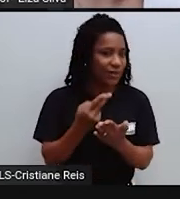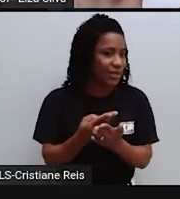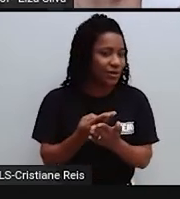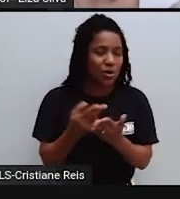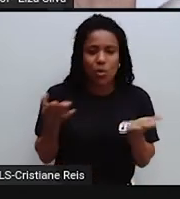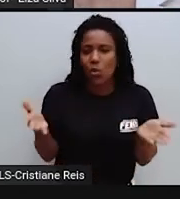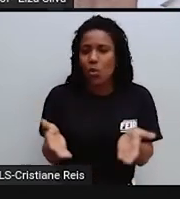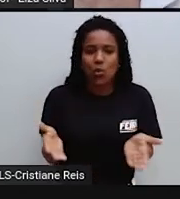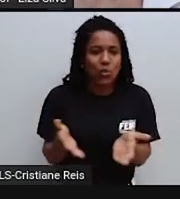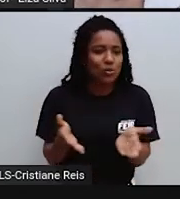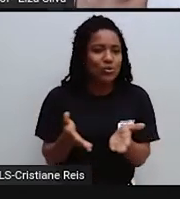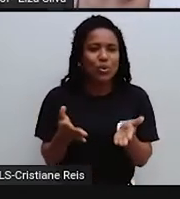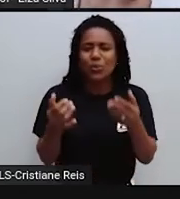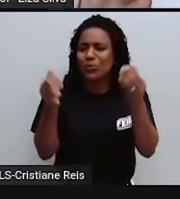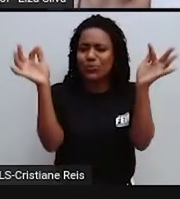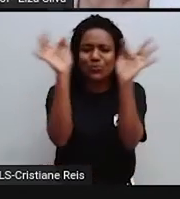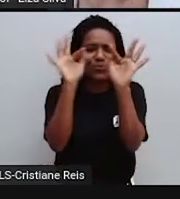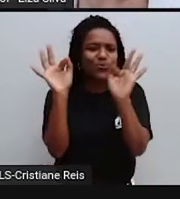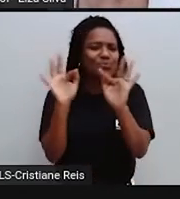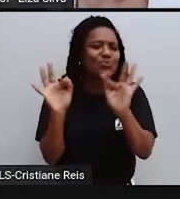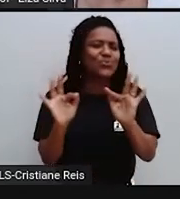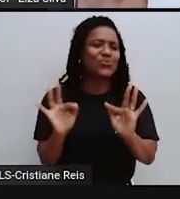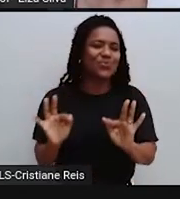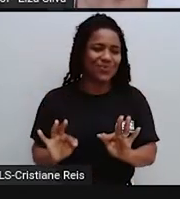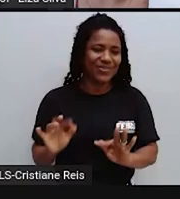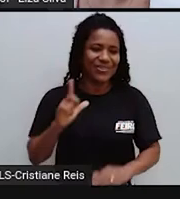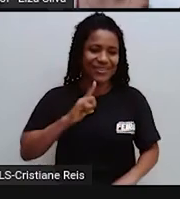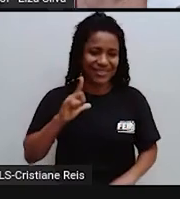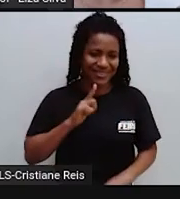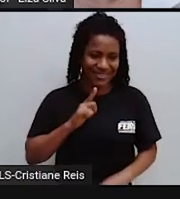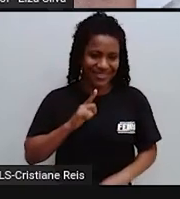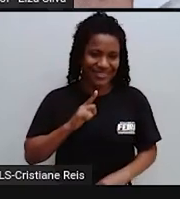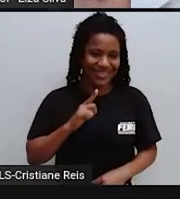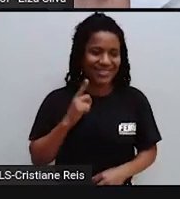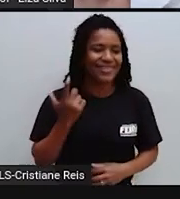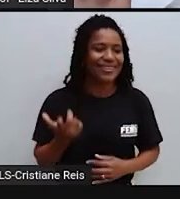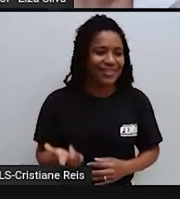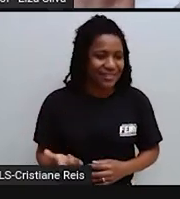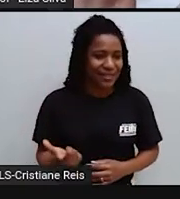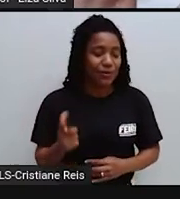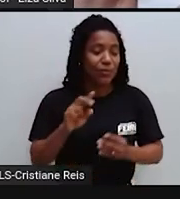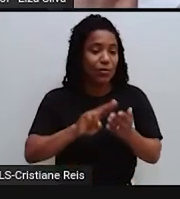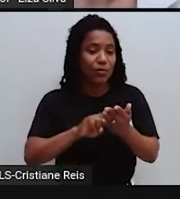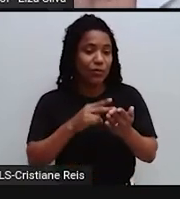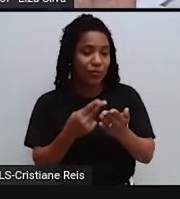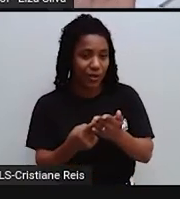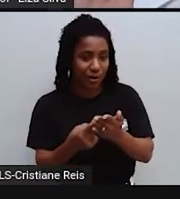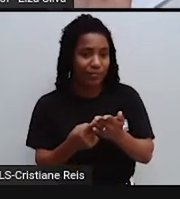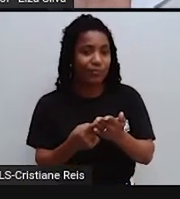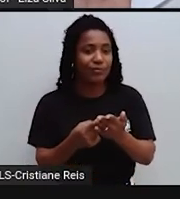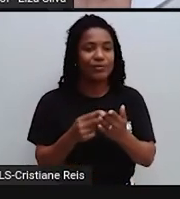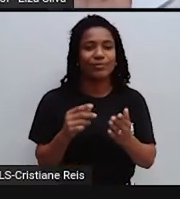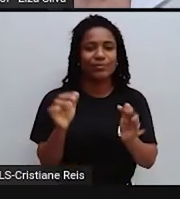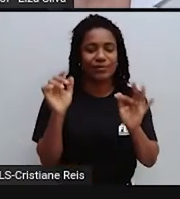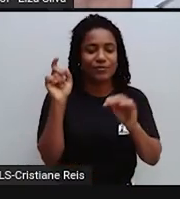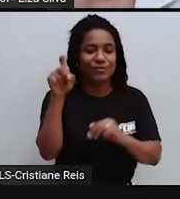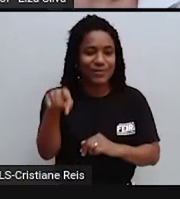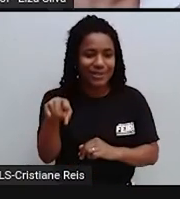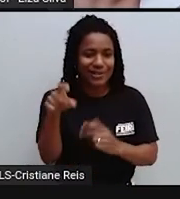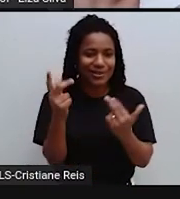feliz hoje. Então, no primeiro caso, eu traduzi o verbo to be utilizando o nosso verbo ser. No segundo